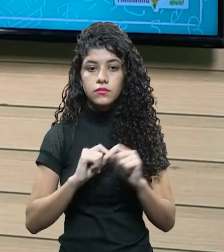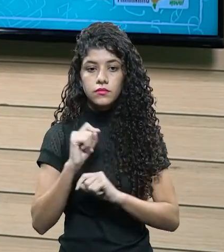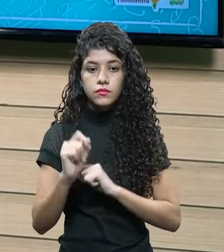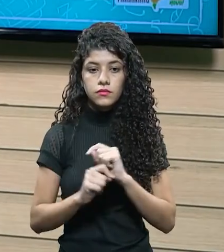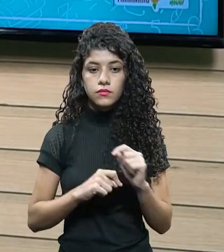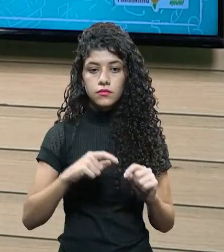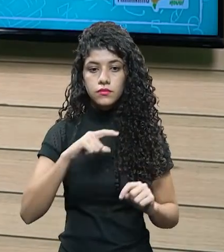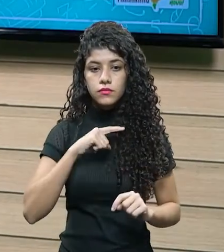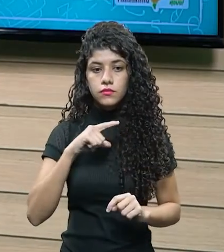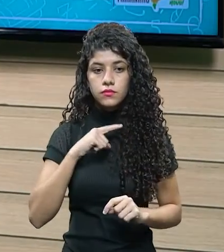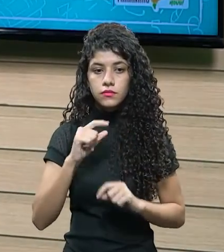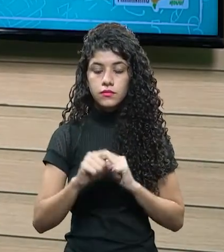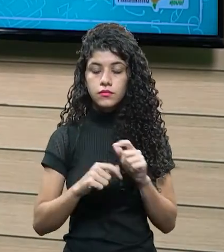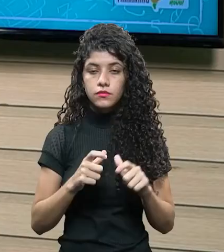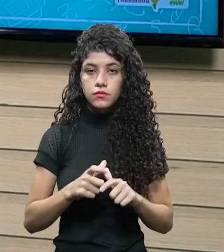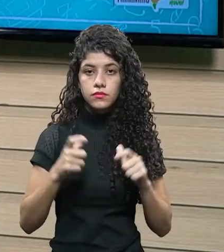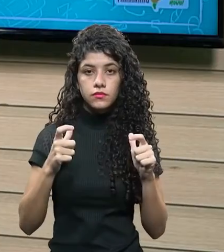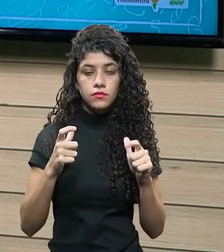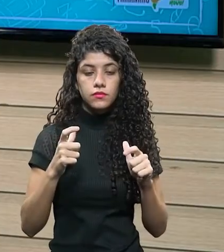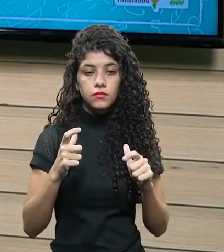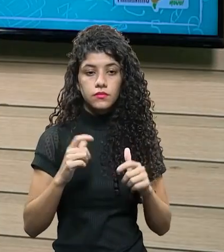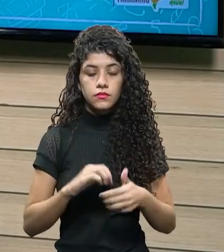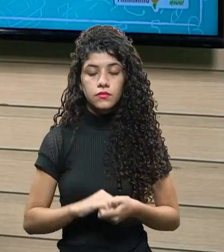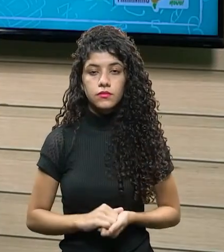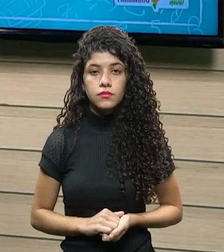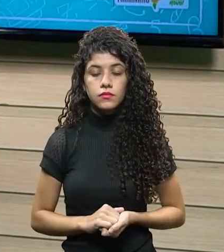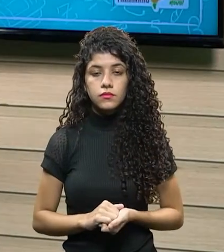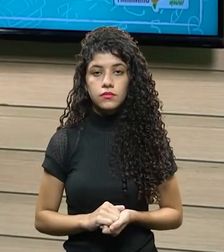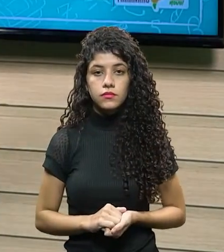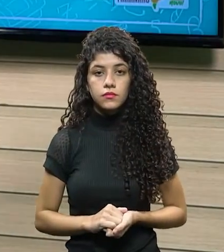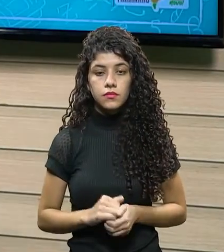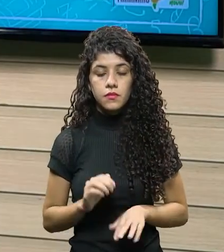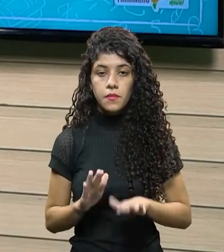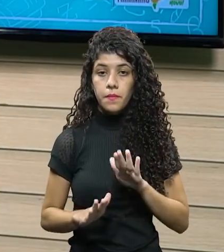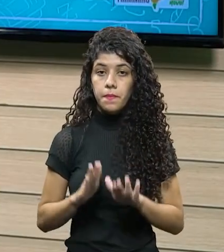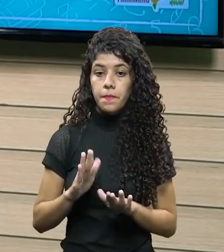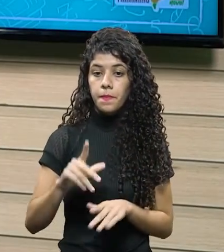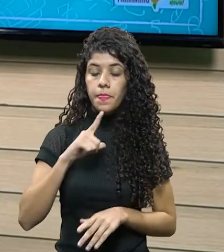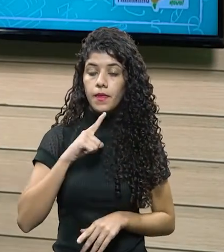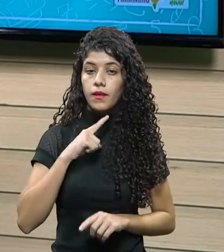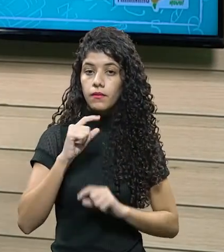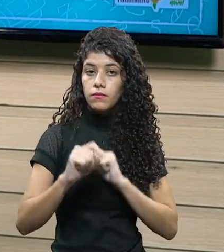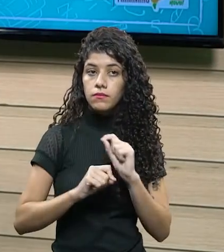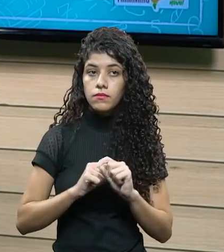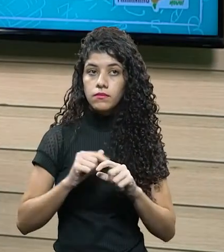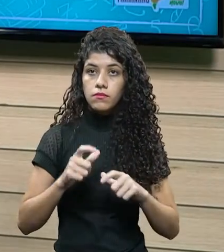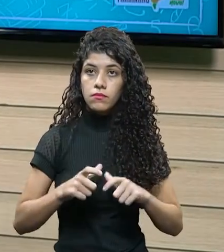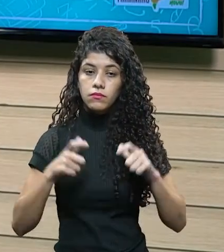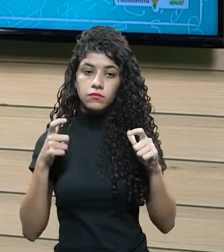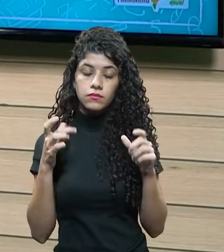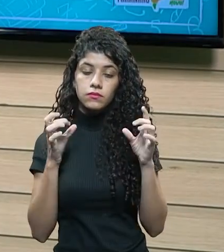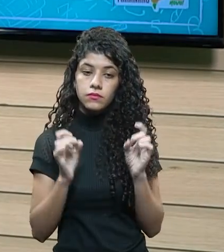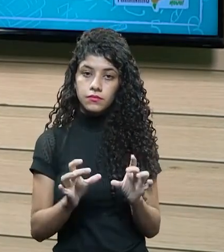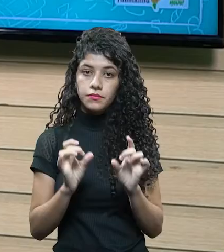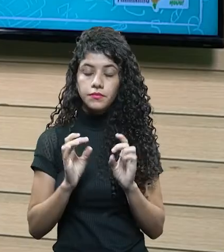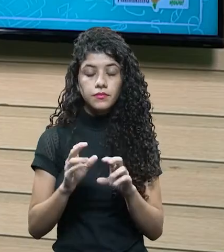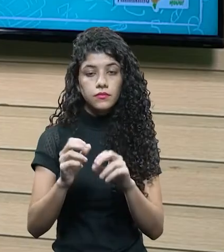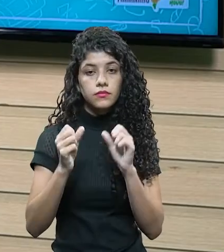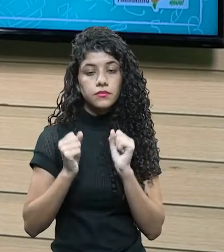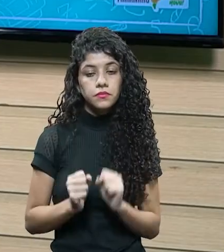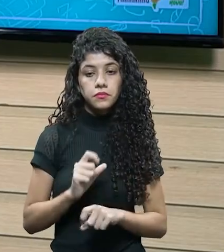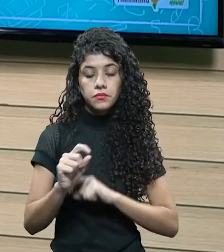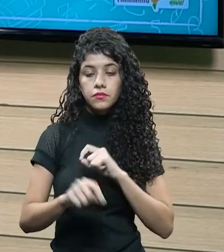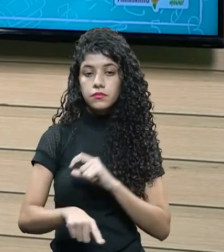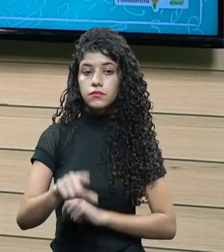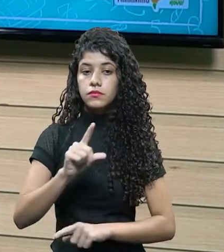Agora se eu tenho um custo maior para fabricar determinado produto, eu tenho uma despesa e custo maior do que o volume de venda,